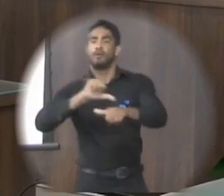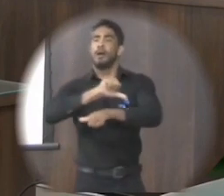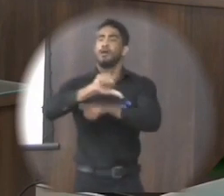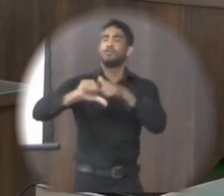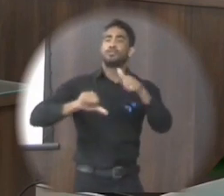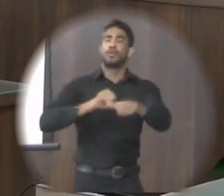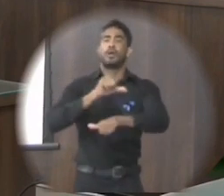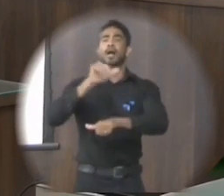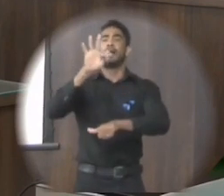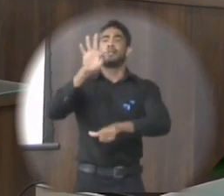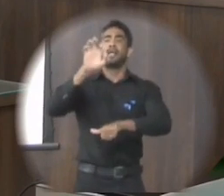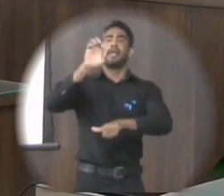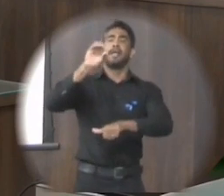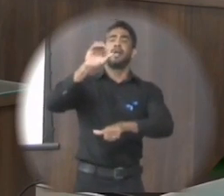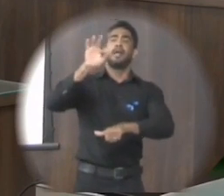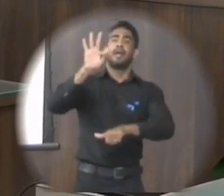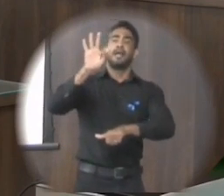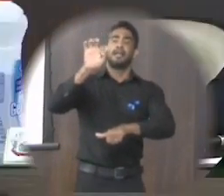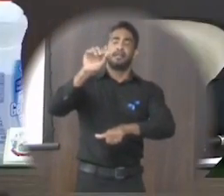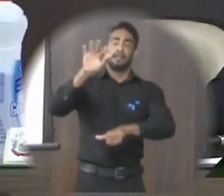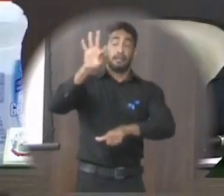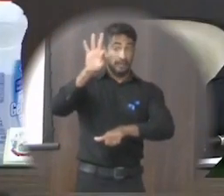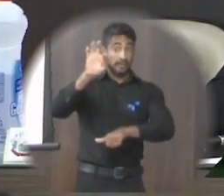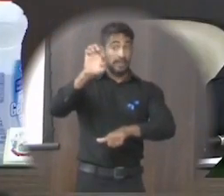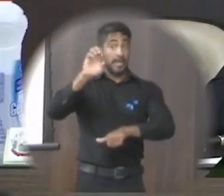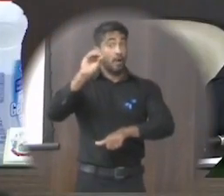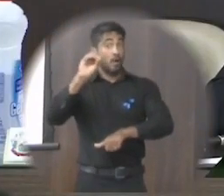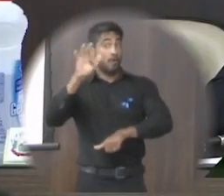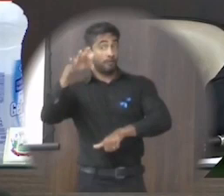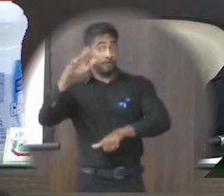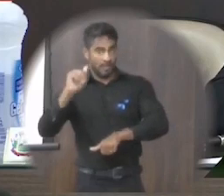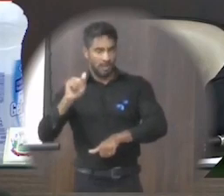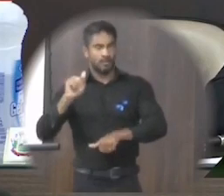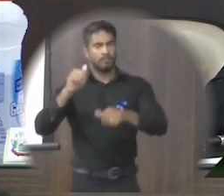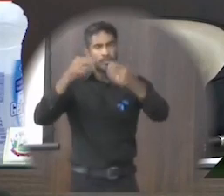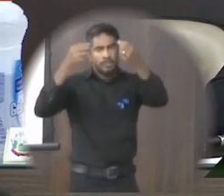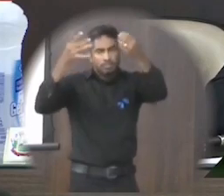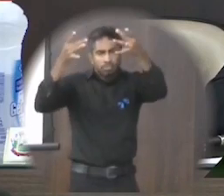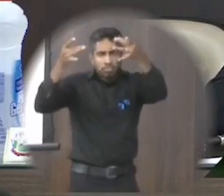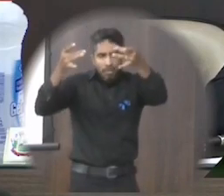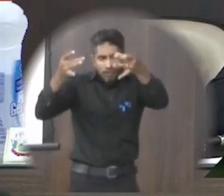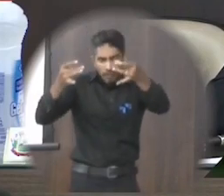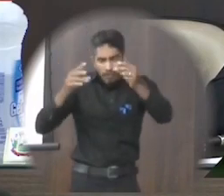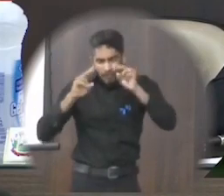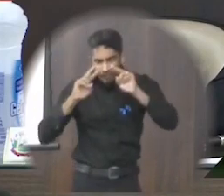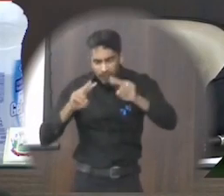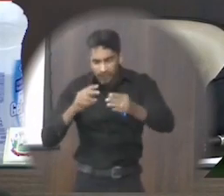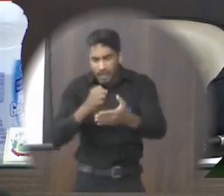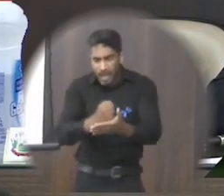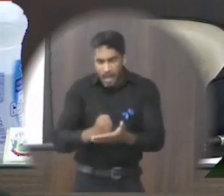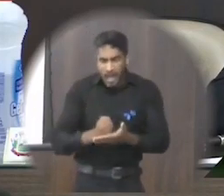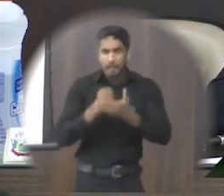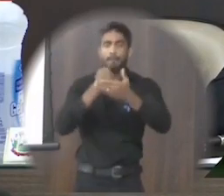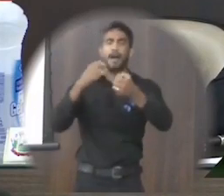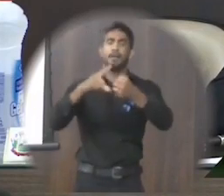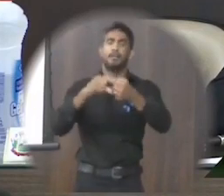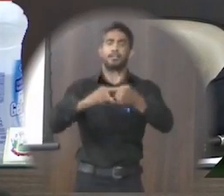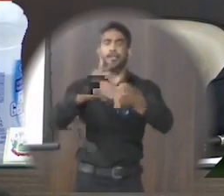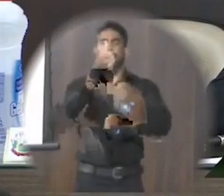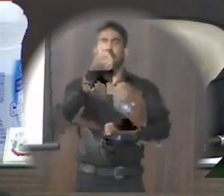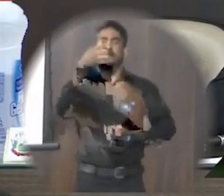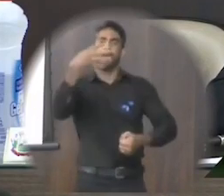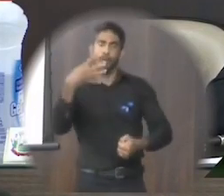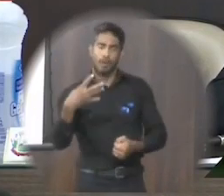Balbina de Jesus. Após minuciosa análise, no que concerne a iniciativa, a proposição ampara-se no artigo